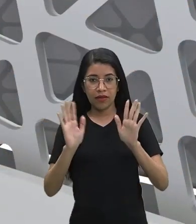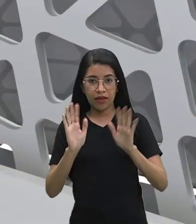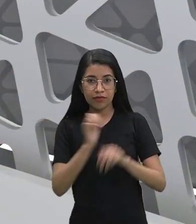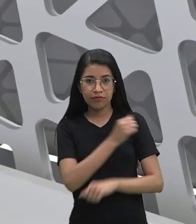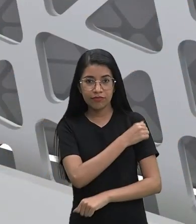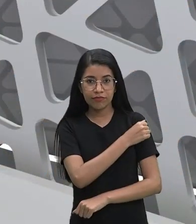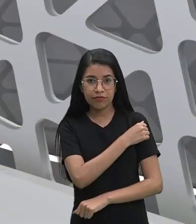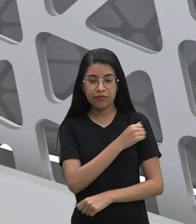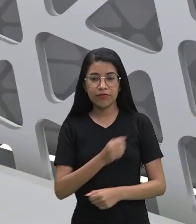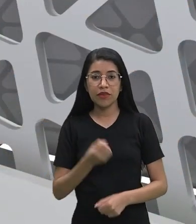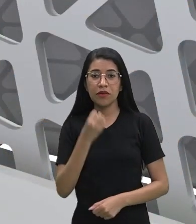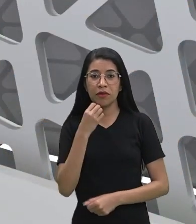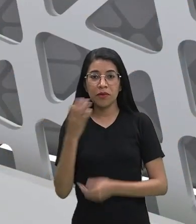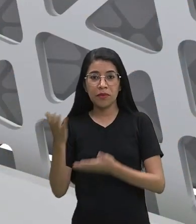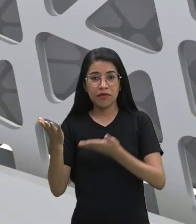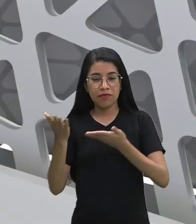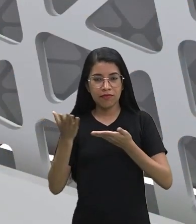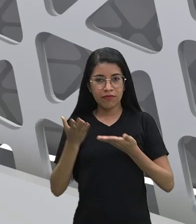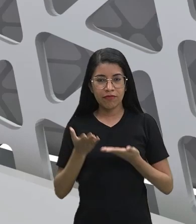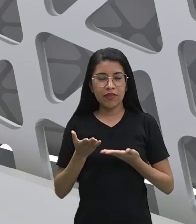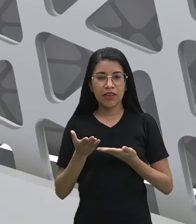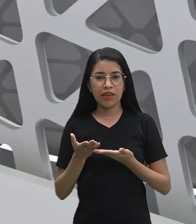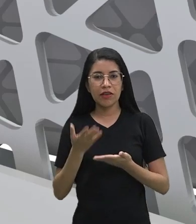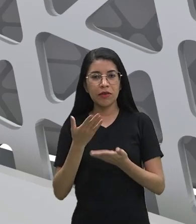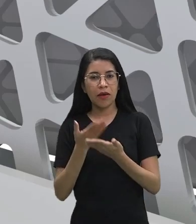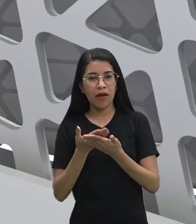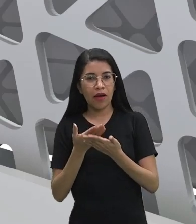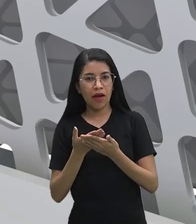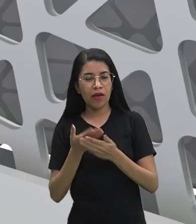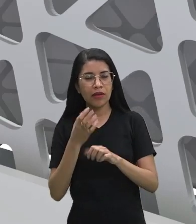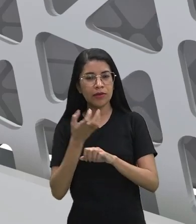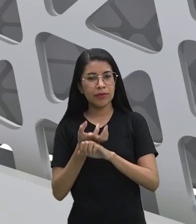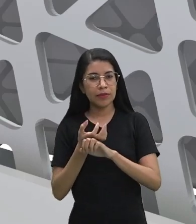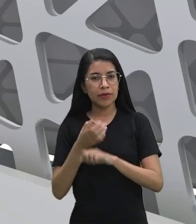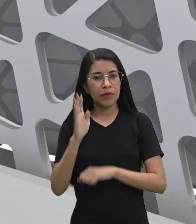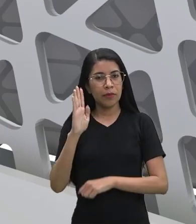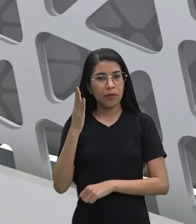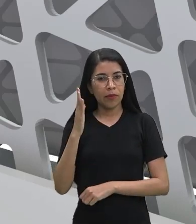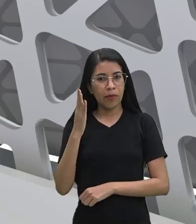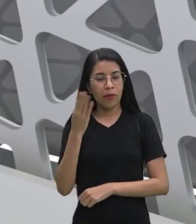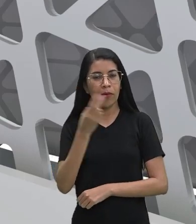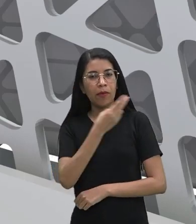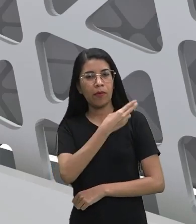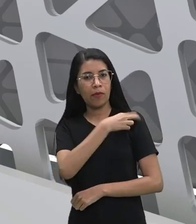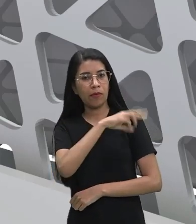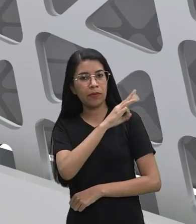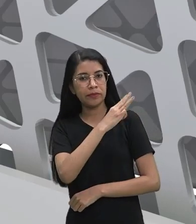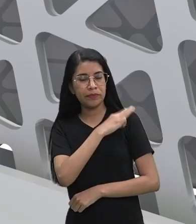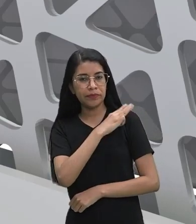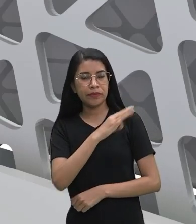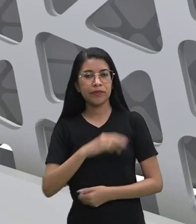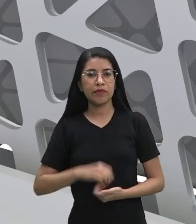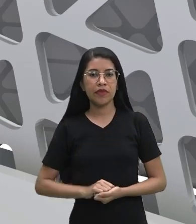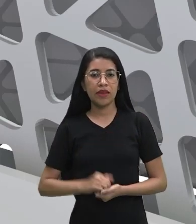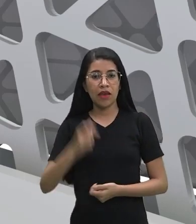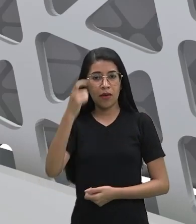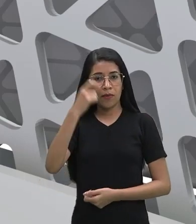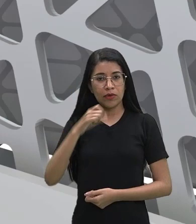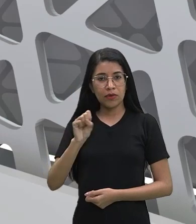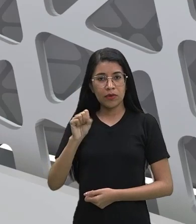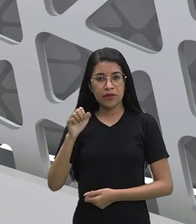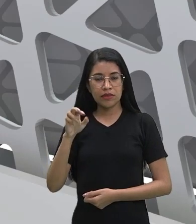queridos! Sejam todos aí bem-vindos à nossa aula de Biologia da segunda série. Sou a professora